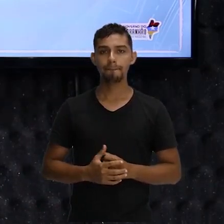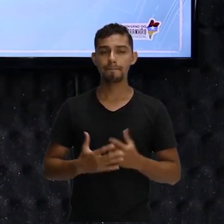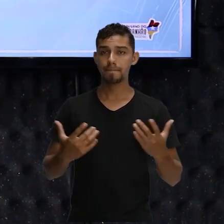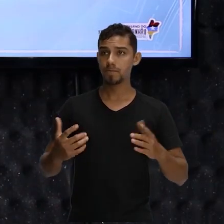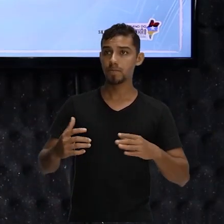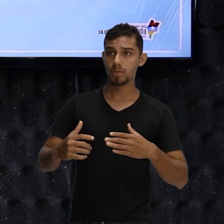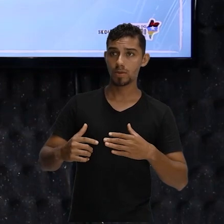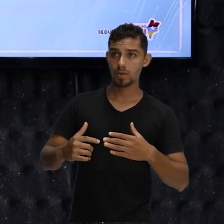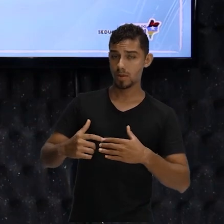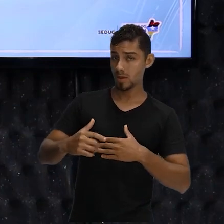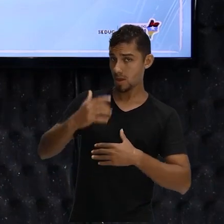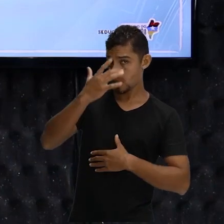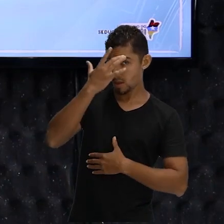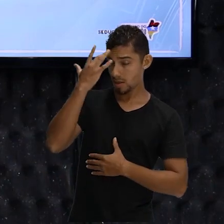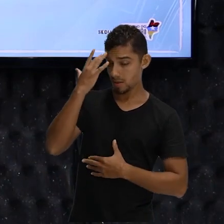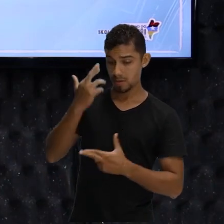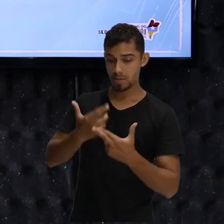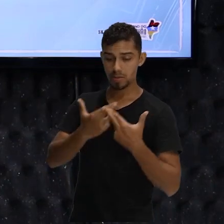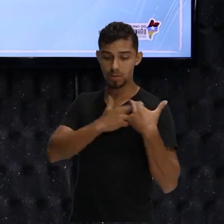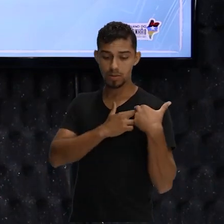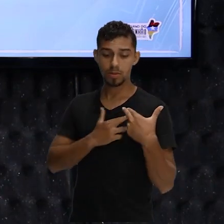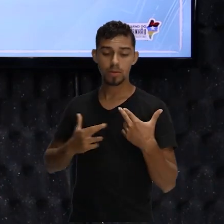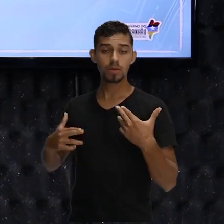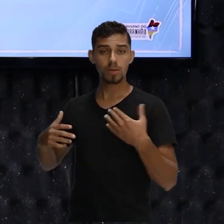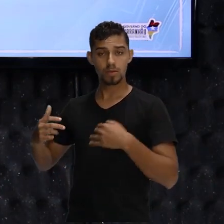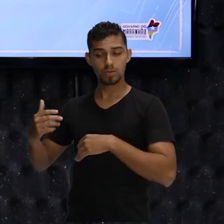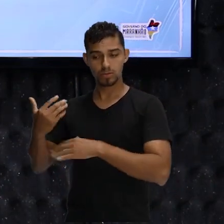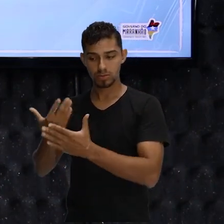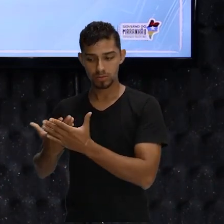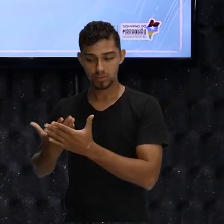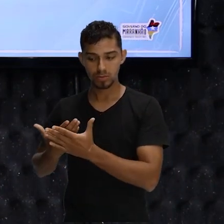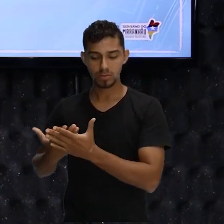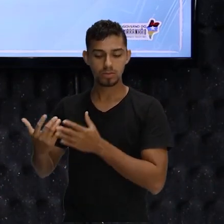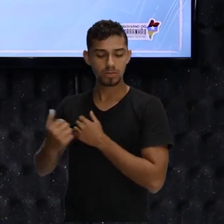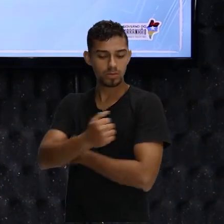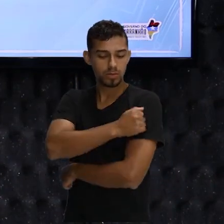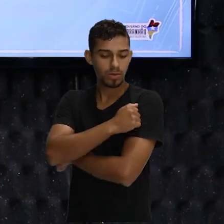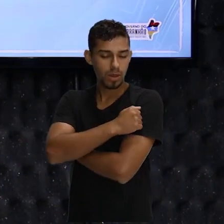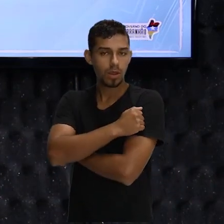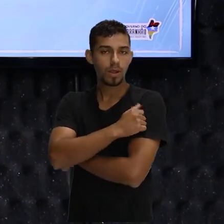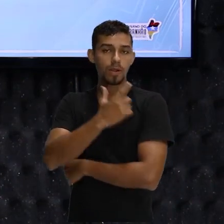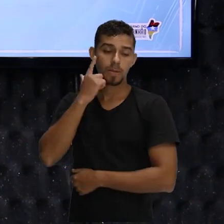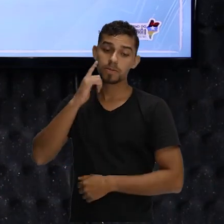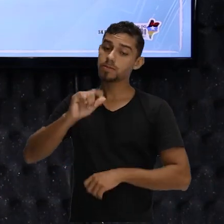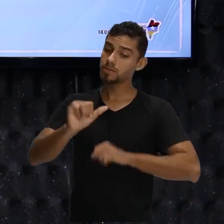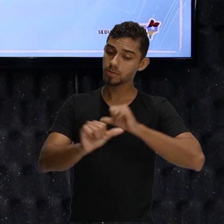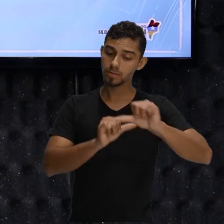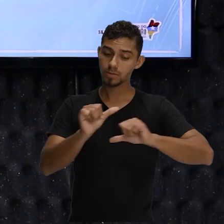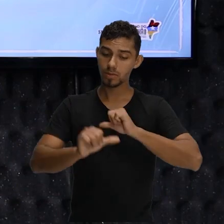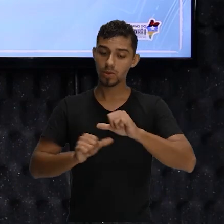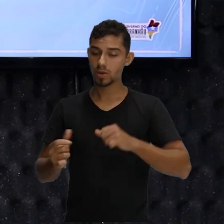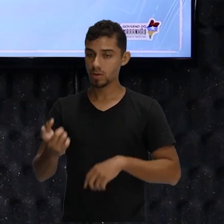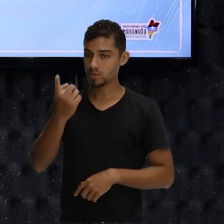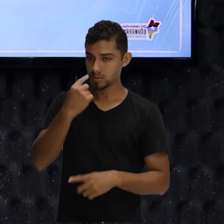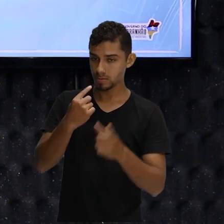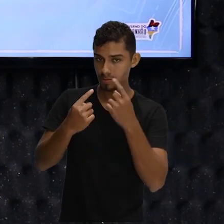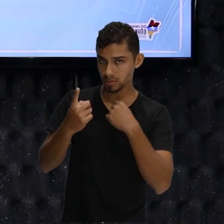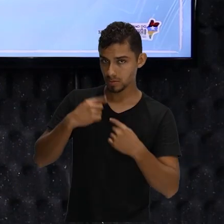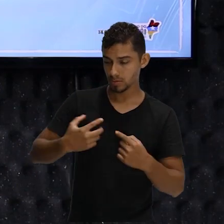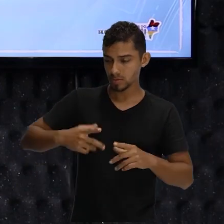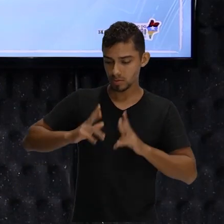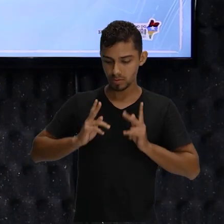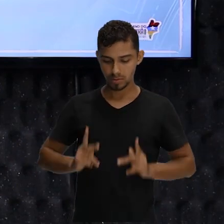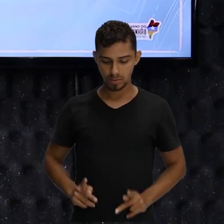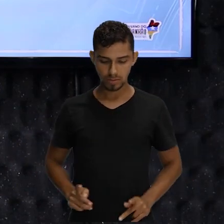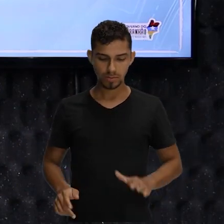estudante continua o mesmo em todas essas situações. O que vai mudar são as atribuições de cada papel